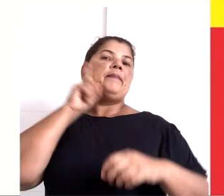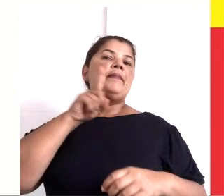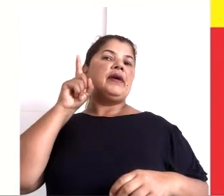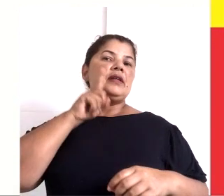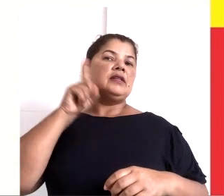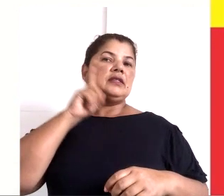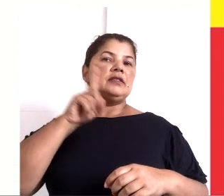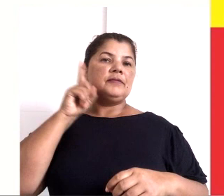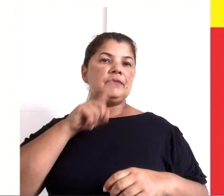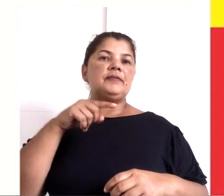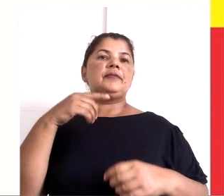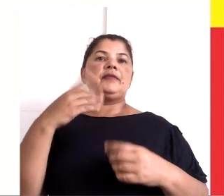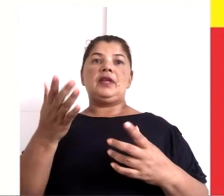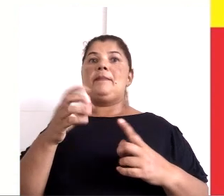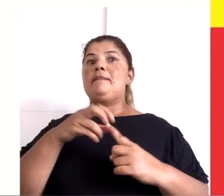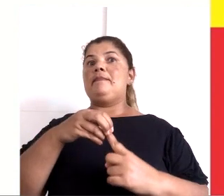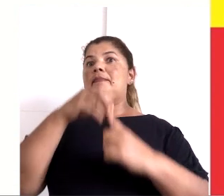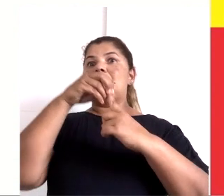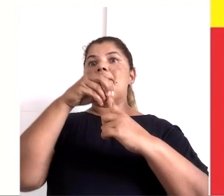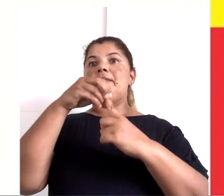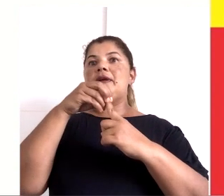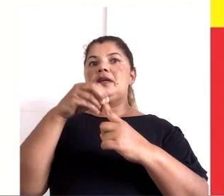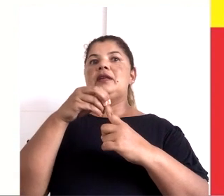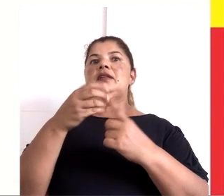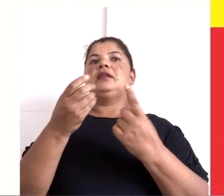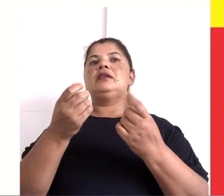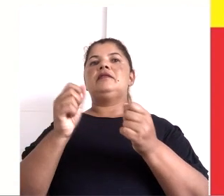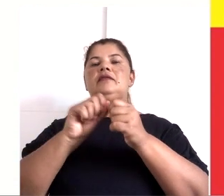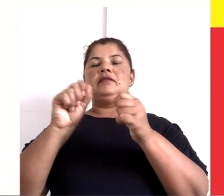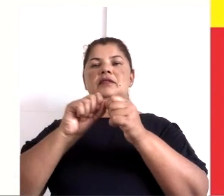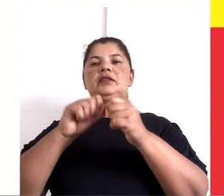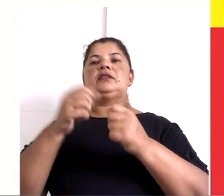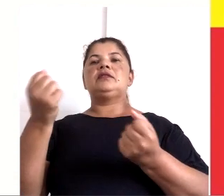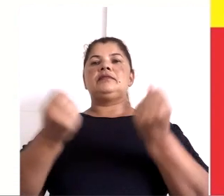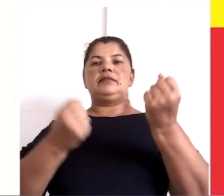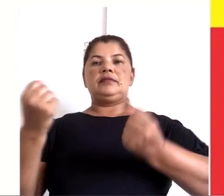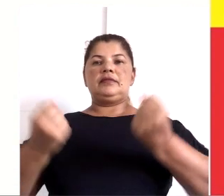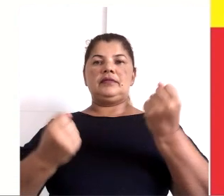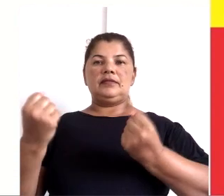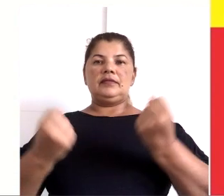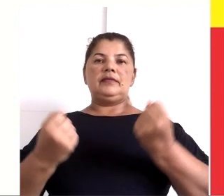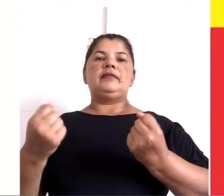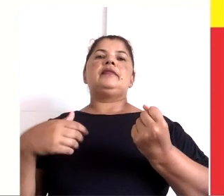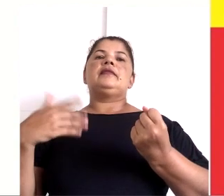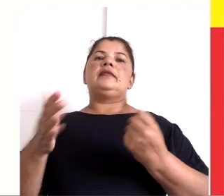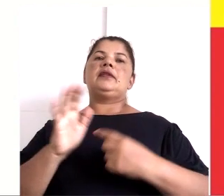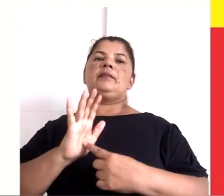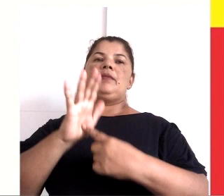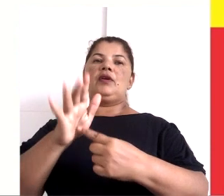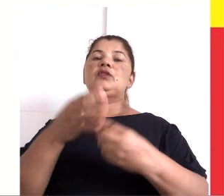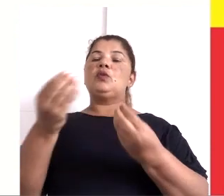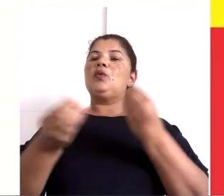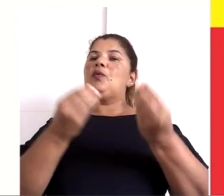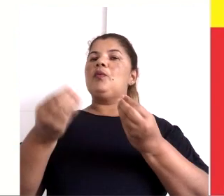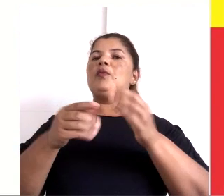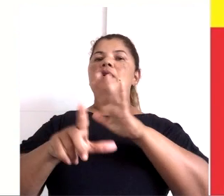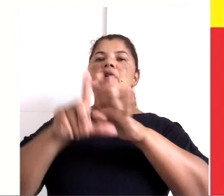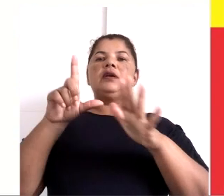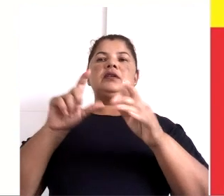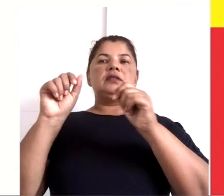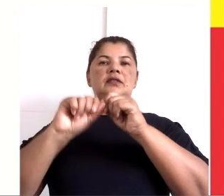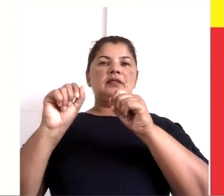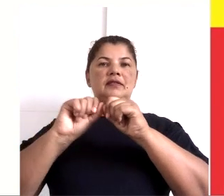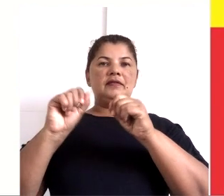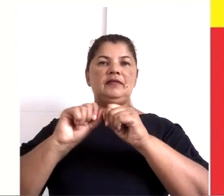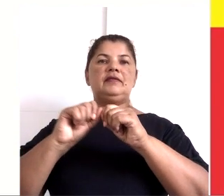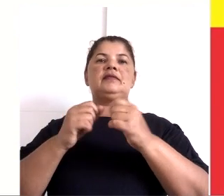criadas, elas foram uma das pioneiras na produção de veículos, tá? Então você está vendo aí na tela como eram feita a